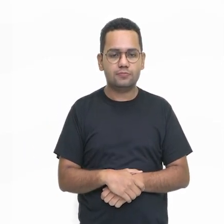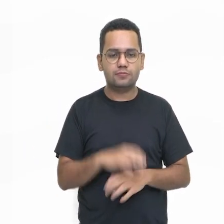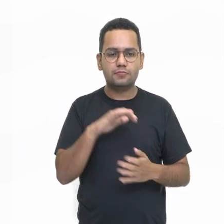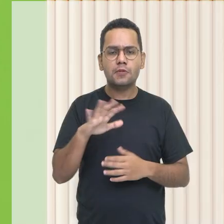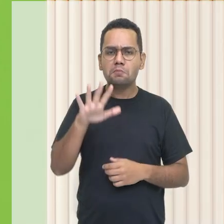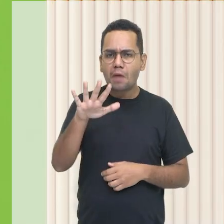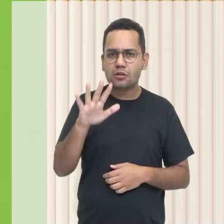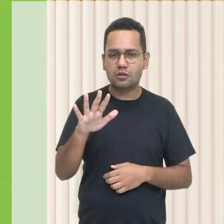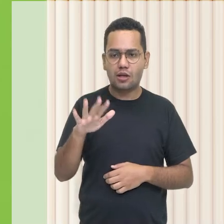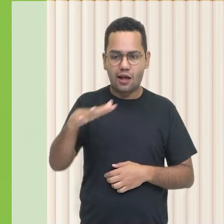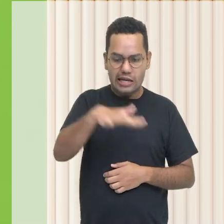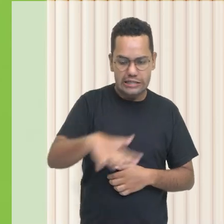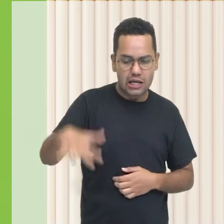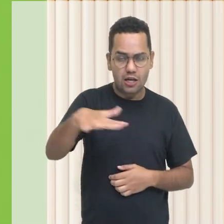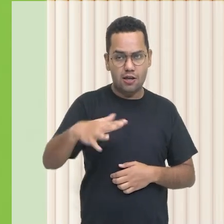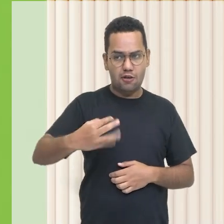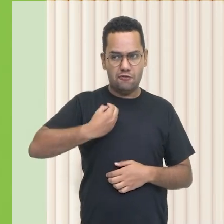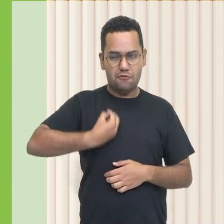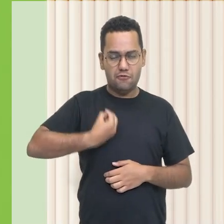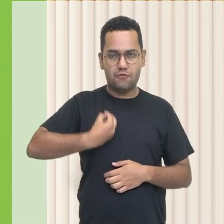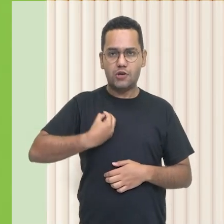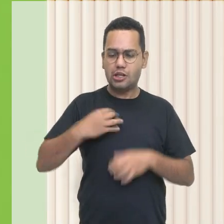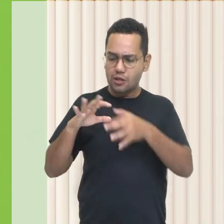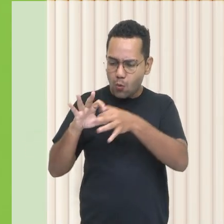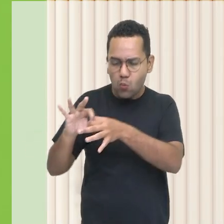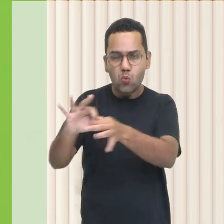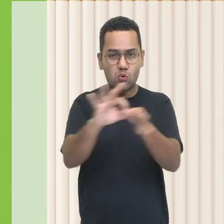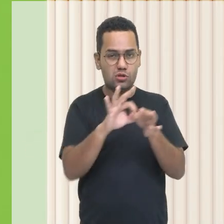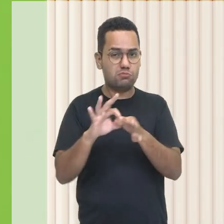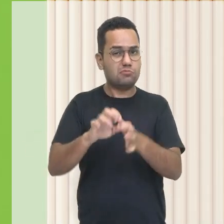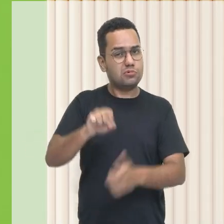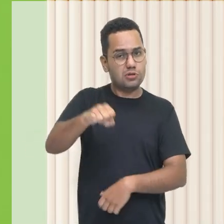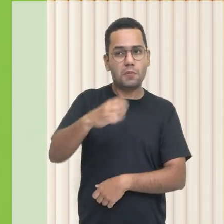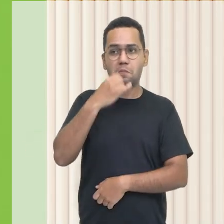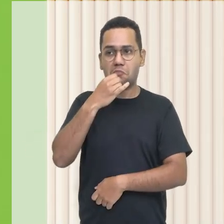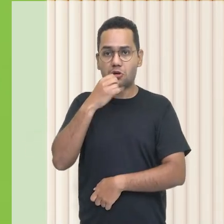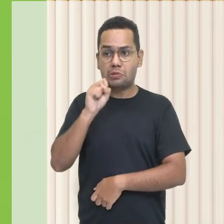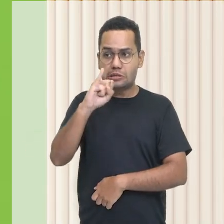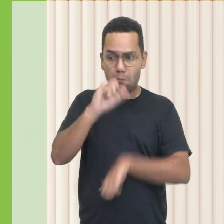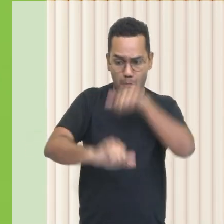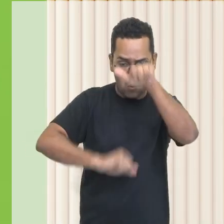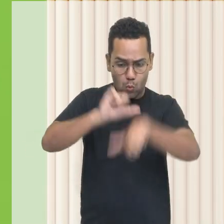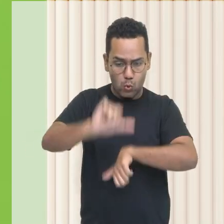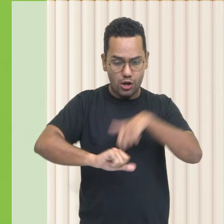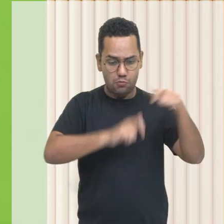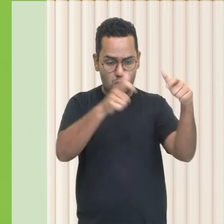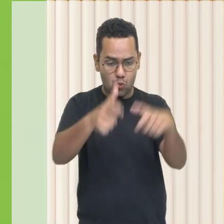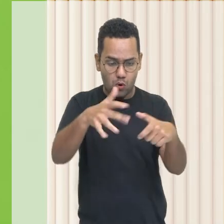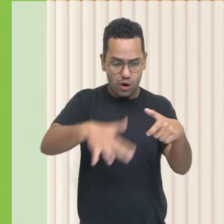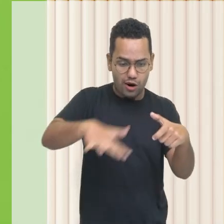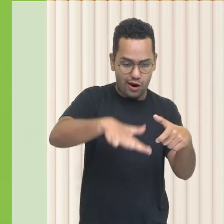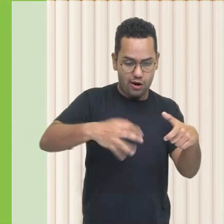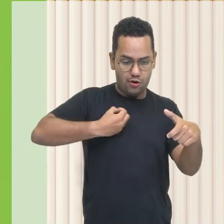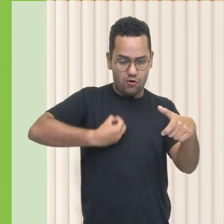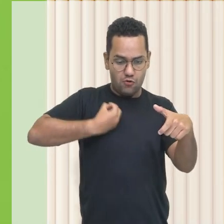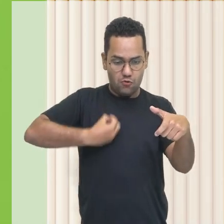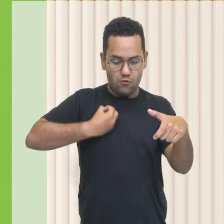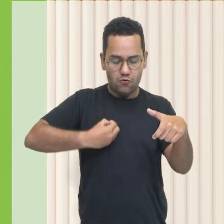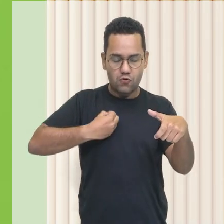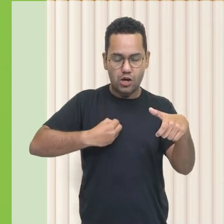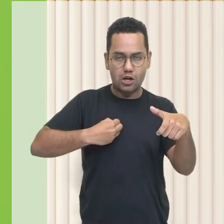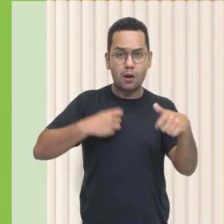estão interligados. Então, quando você causa o desequilíbrio num, né, ou você, a ação do homem, nesse caso aí, ele também